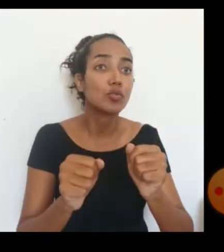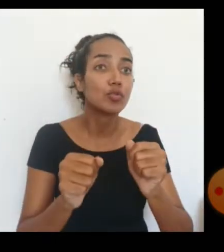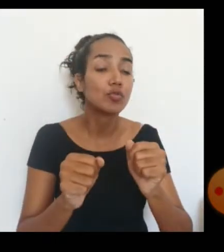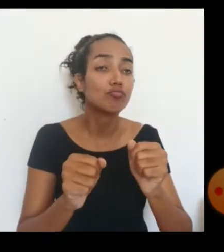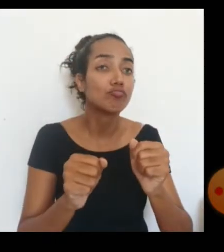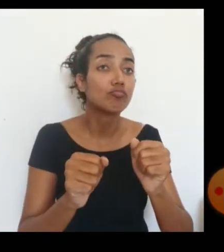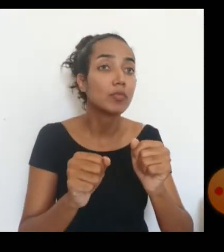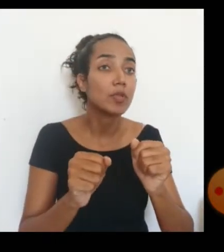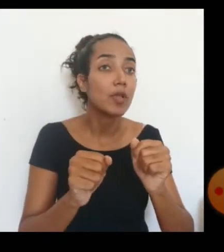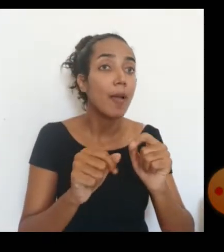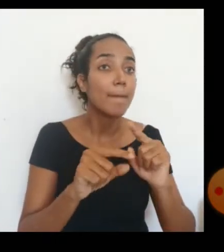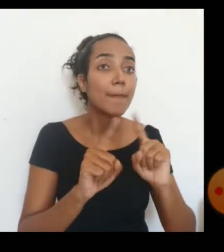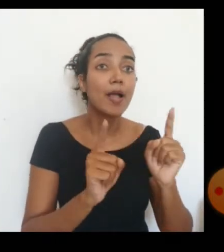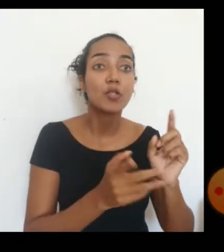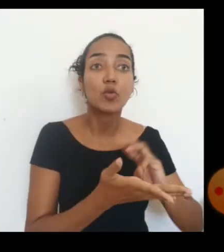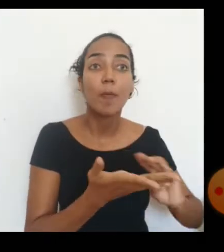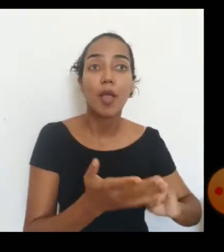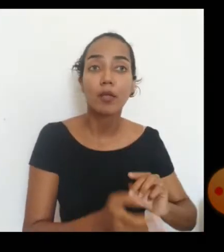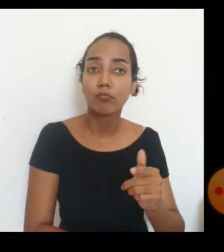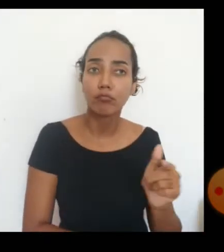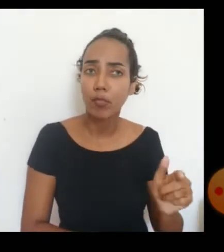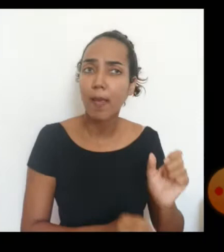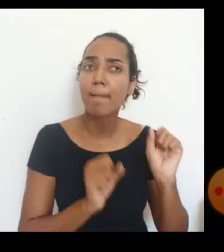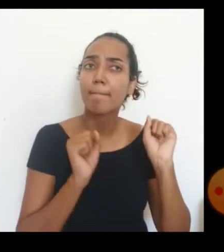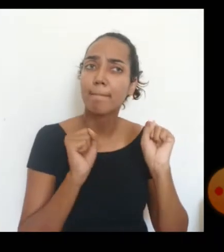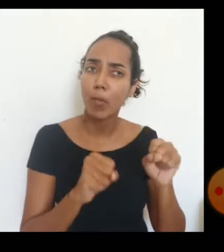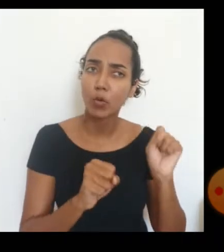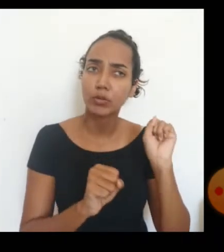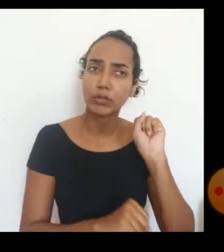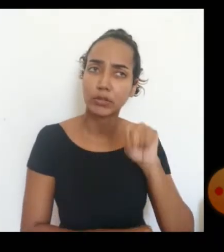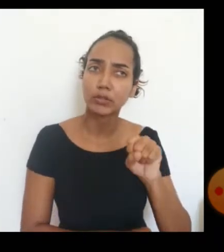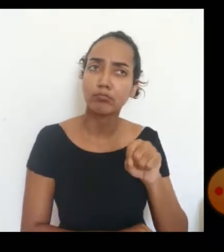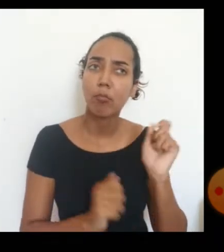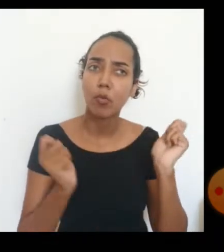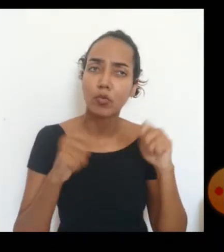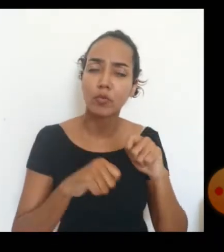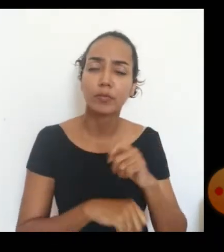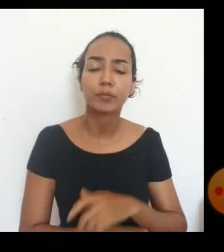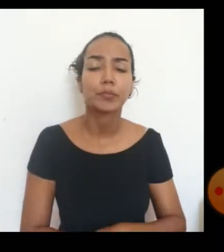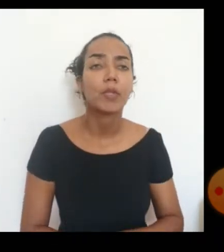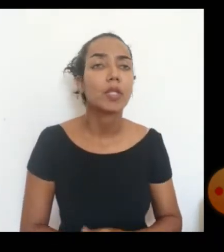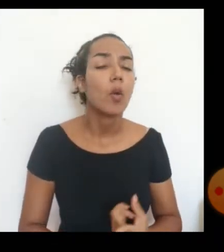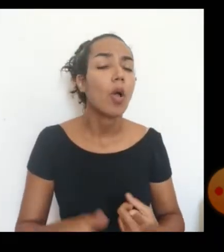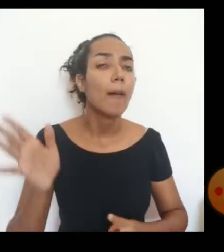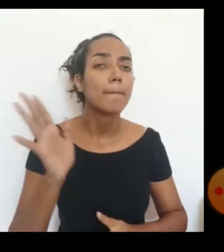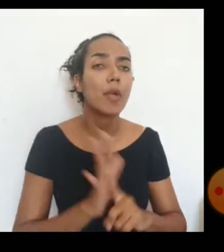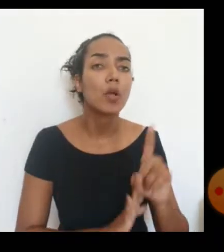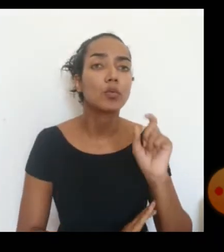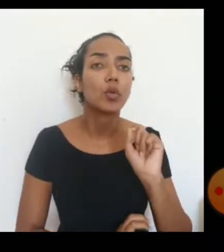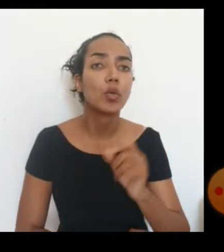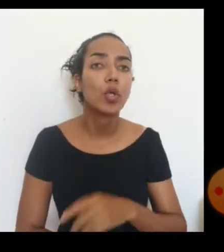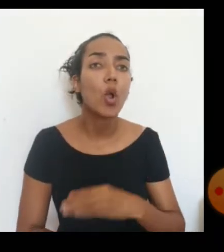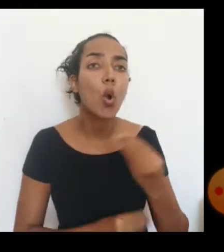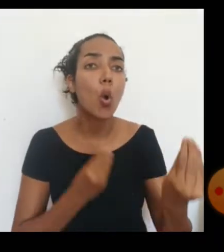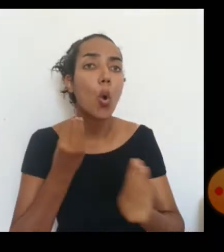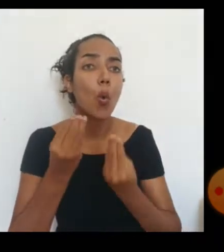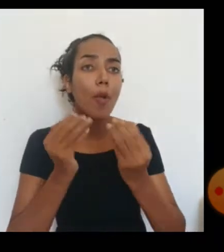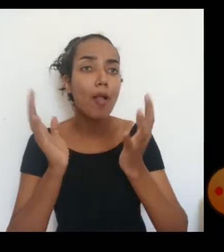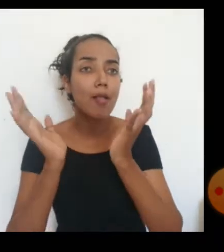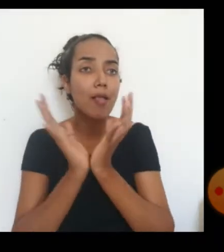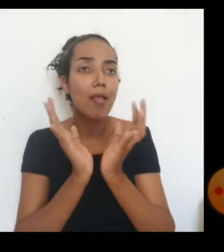possível. Então, a pergunta que surge aí é: como é que a gente vai associar as classes